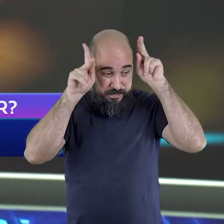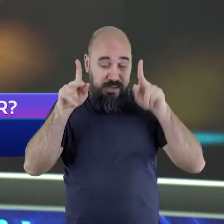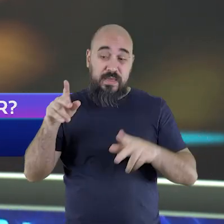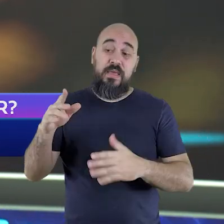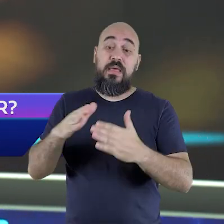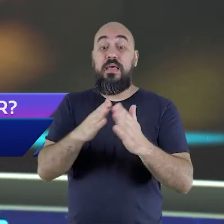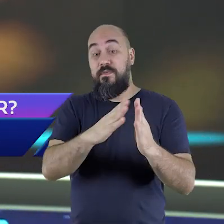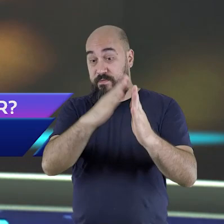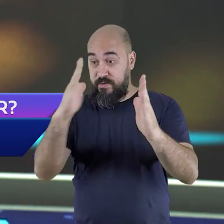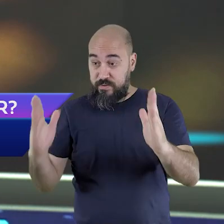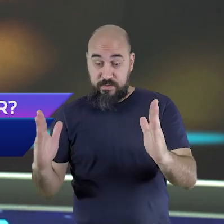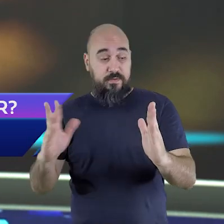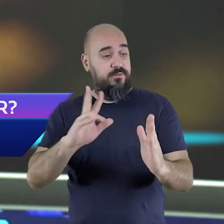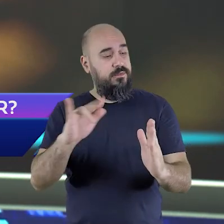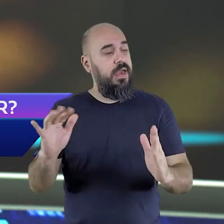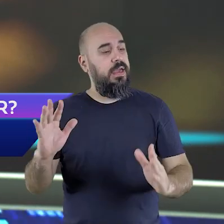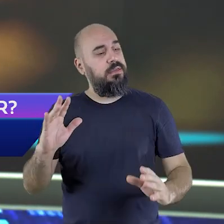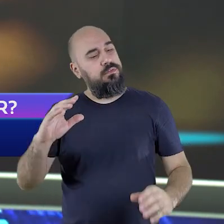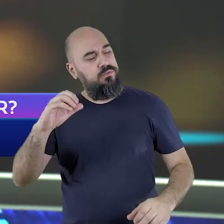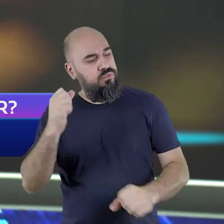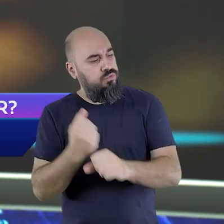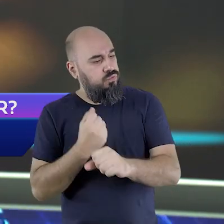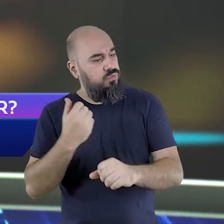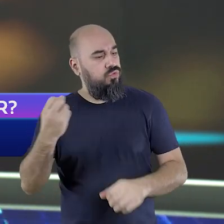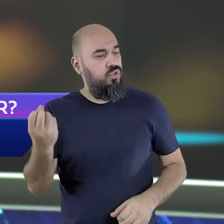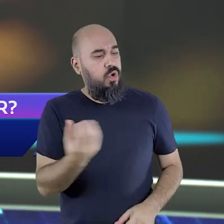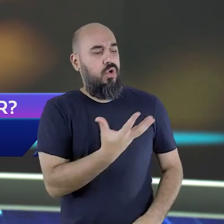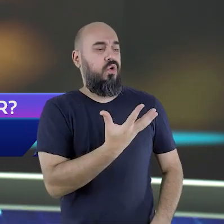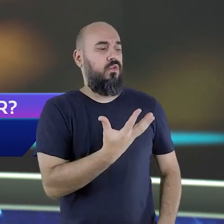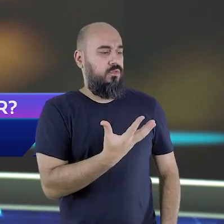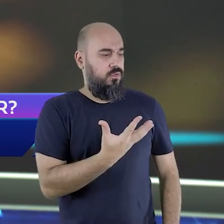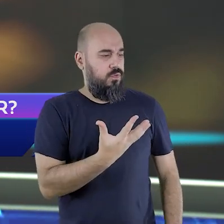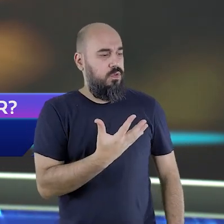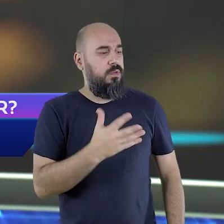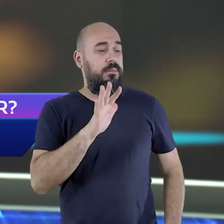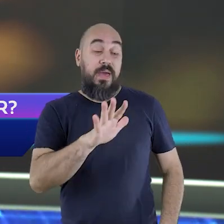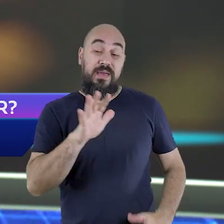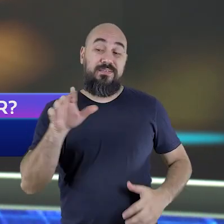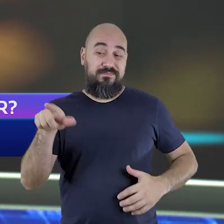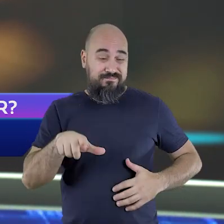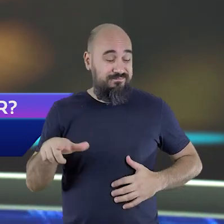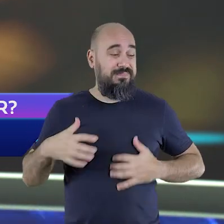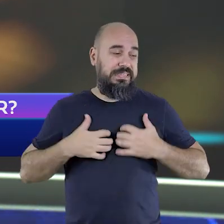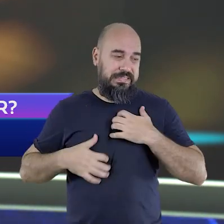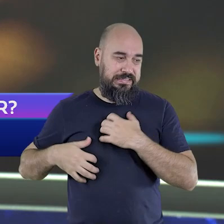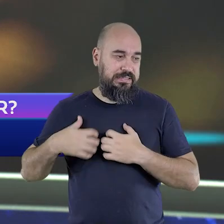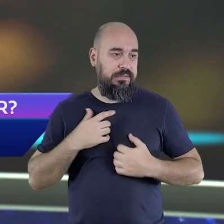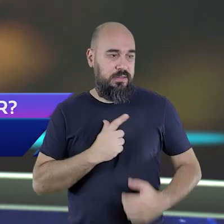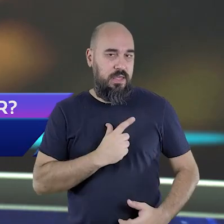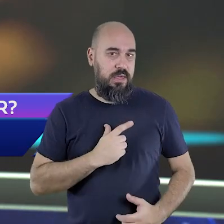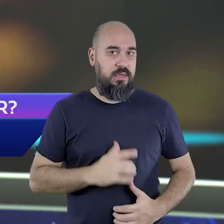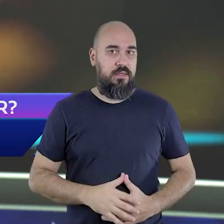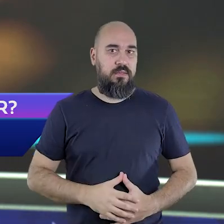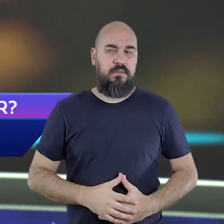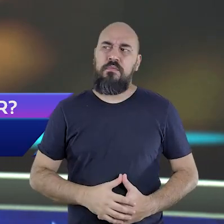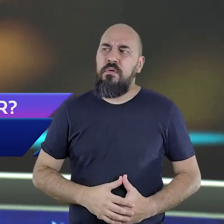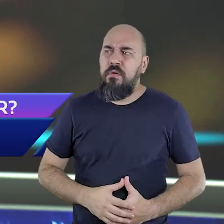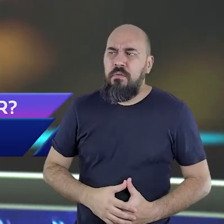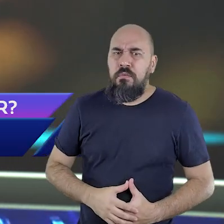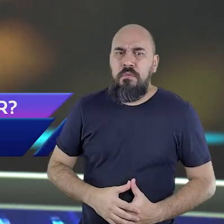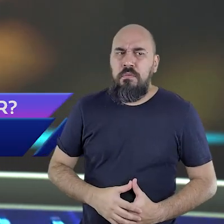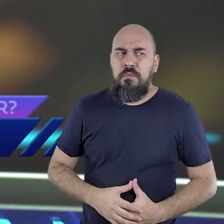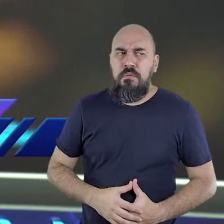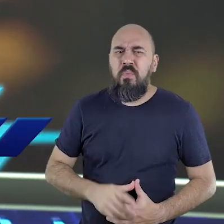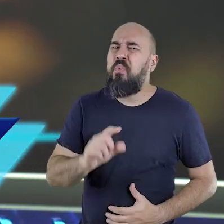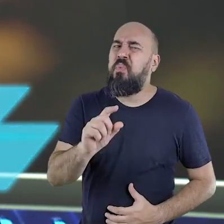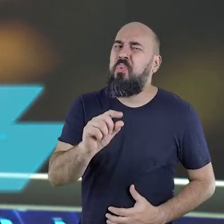as praças e as circunvalações se reedificarão, mas em tempos angustiosos. Uau! Como é que nós vamos